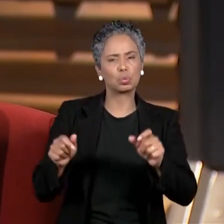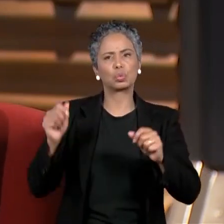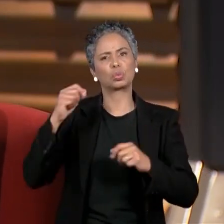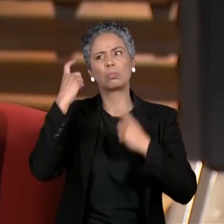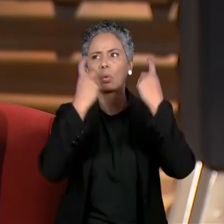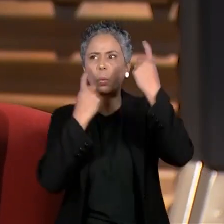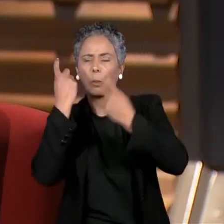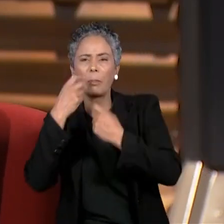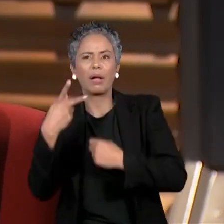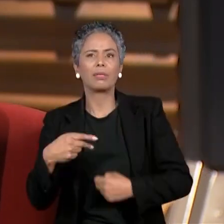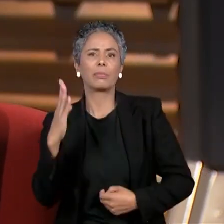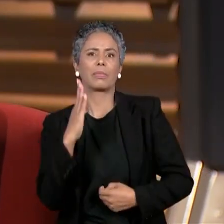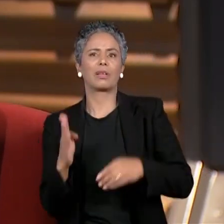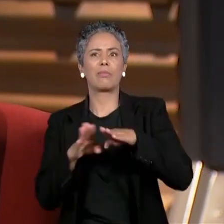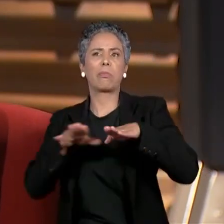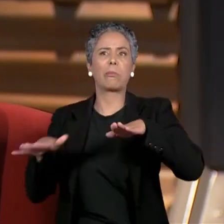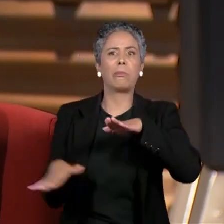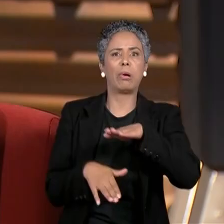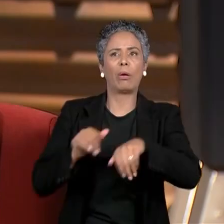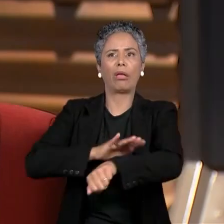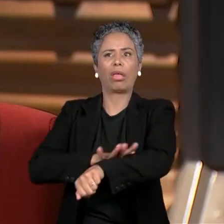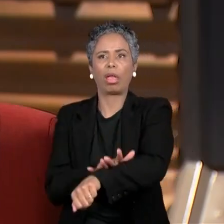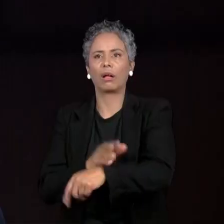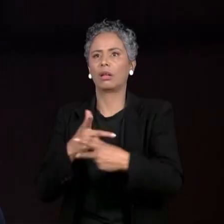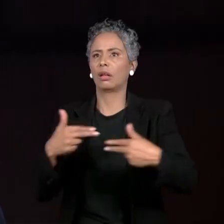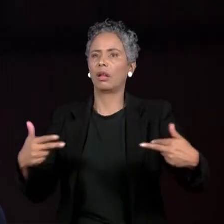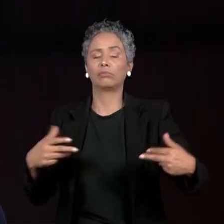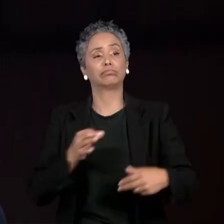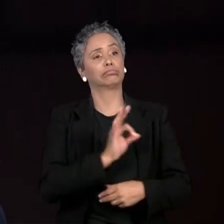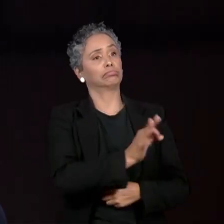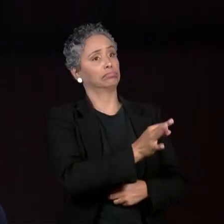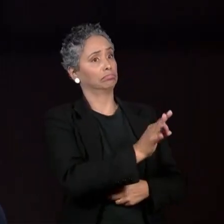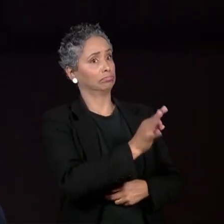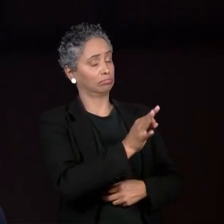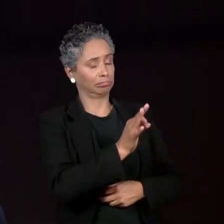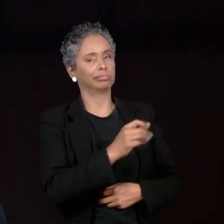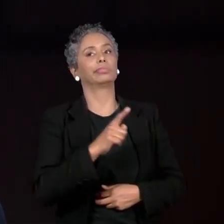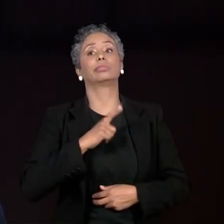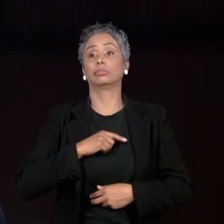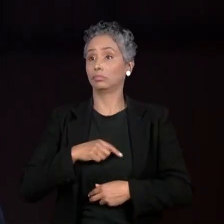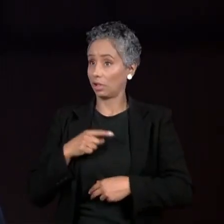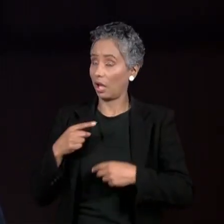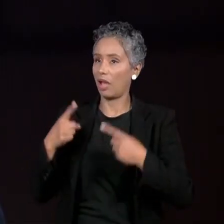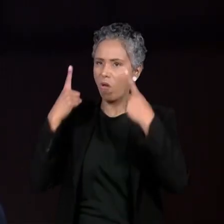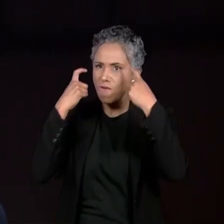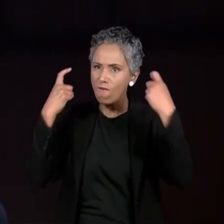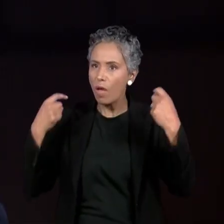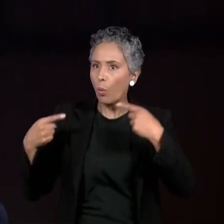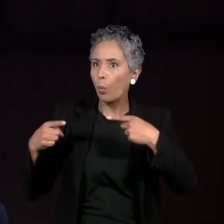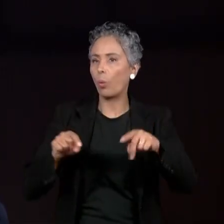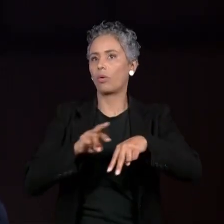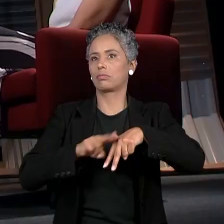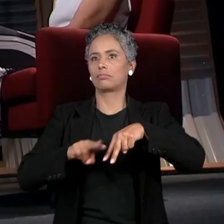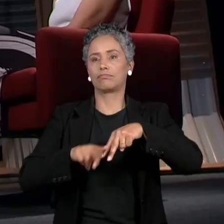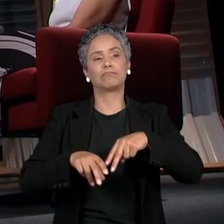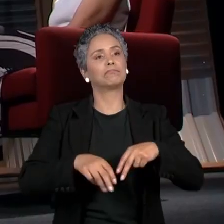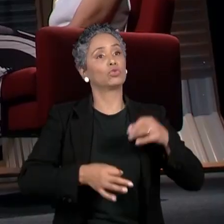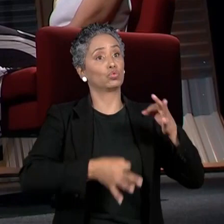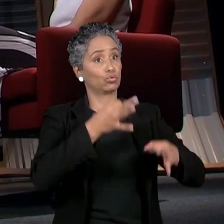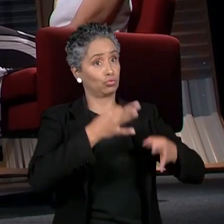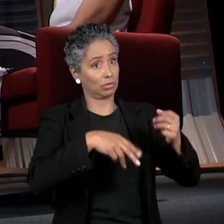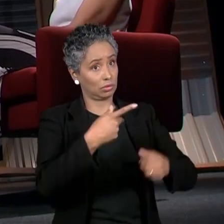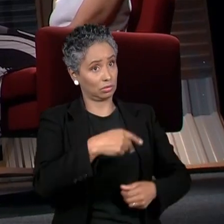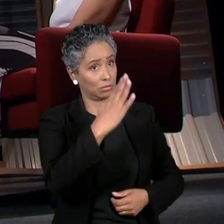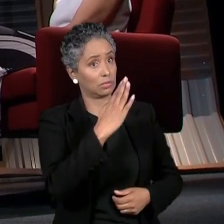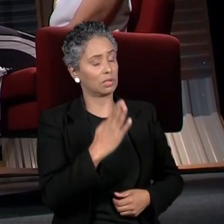de desigualdade questões de racismo e de aliás literalmente tem uma série sobre a justiça no Brasil crime